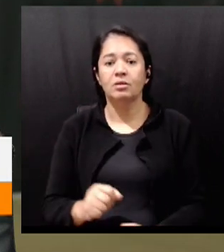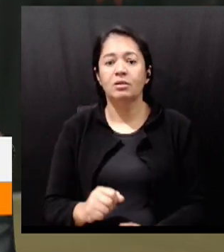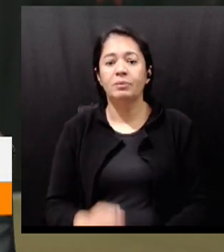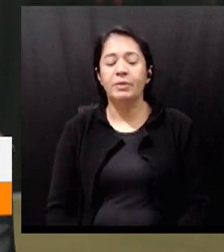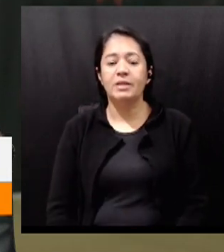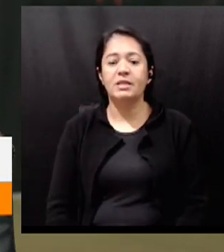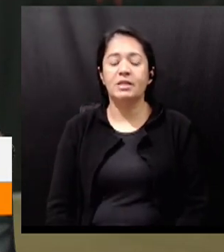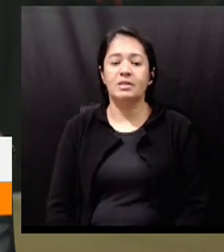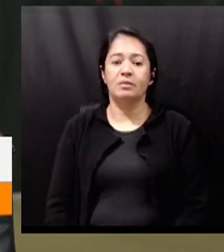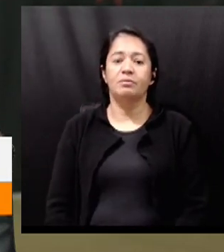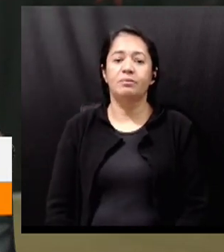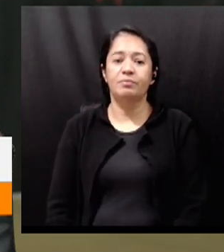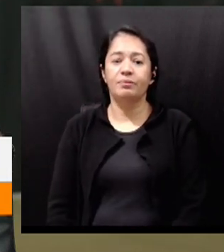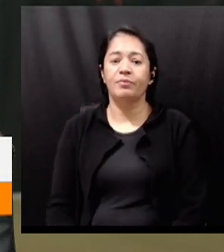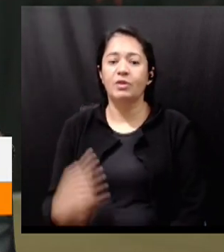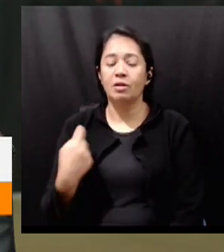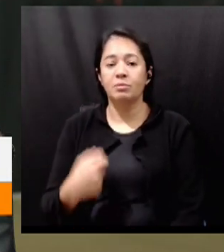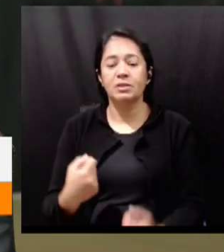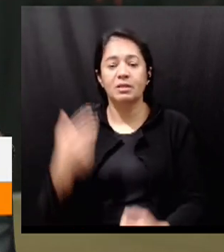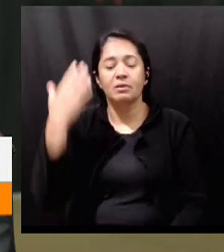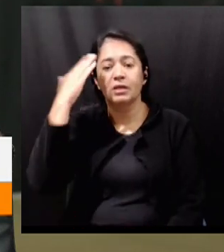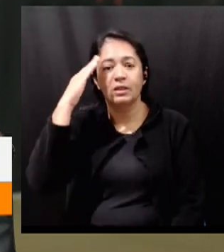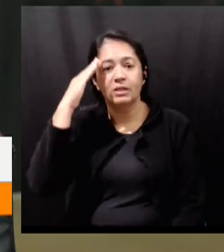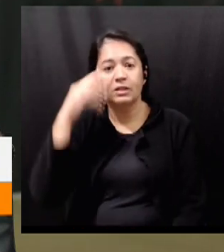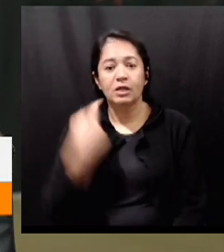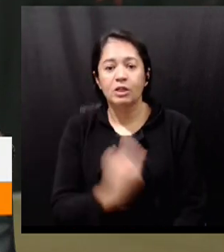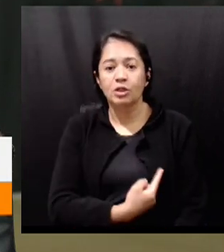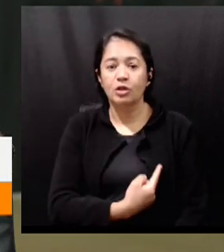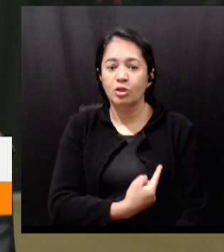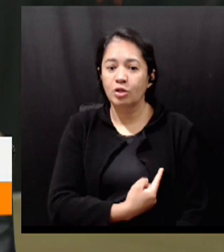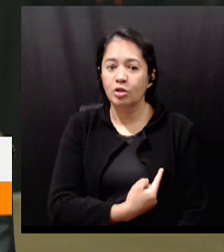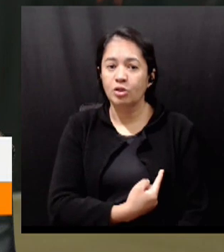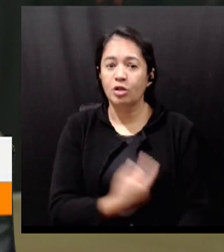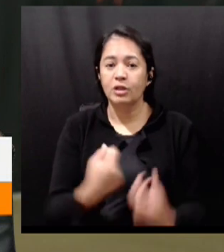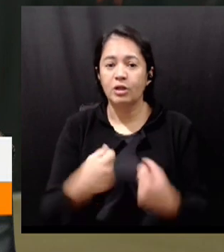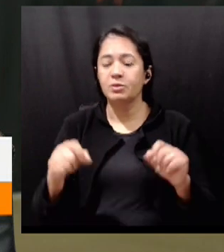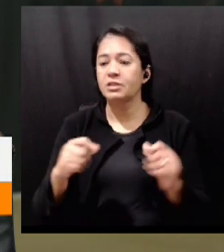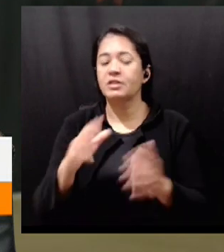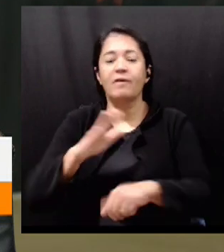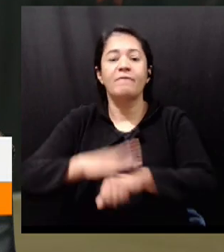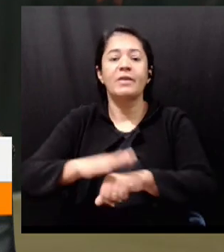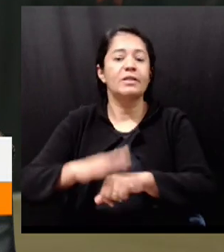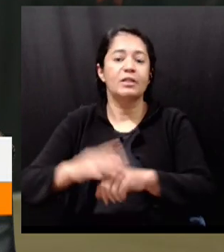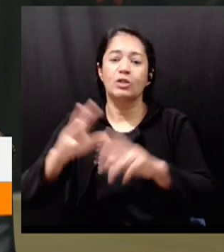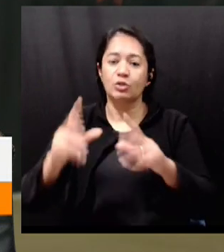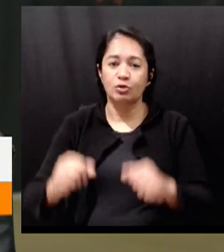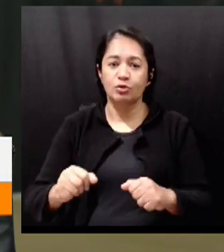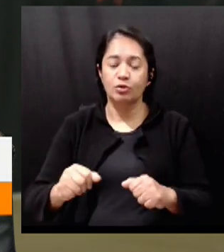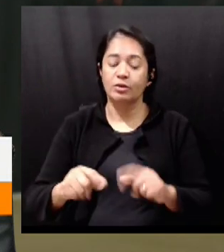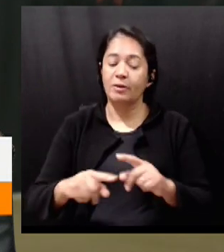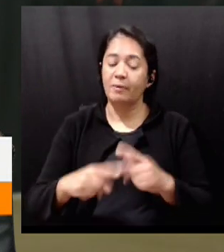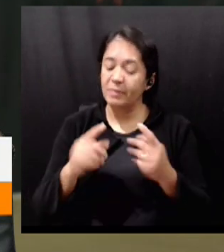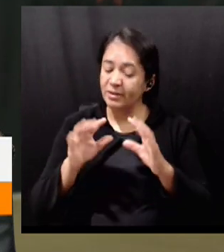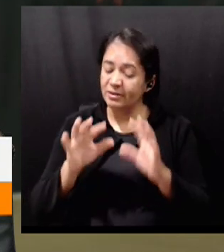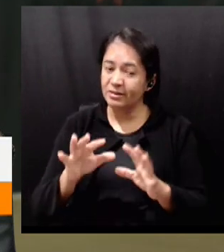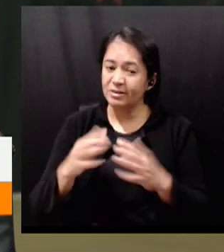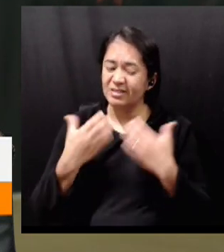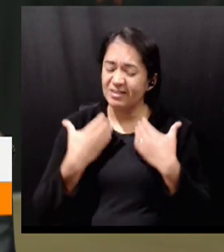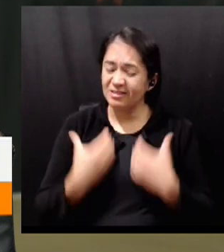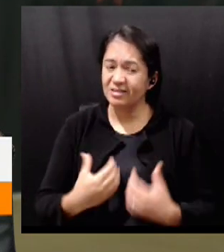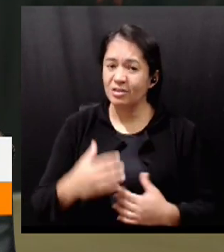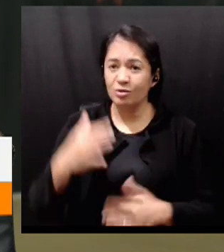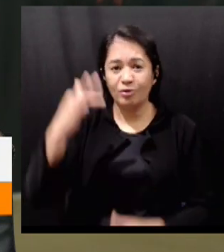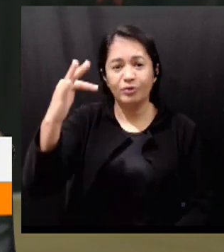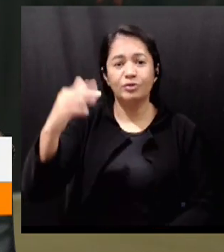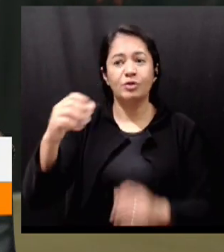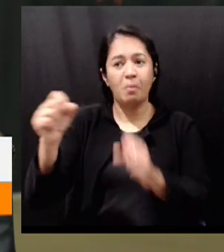possa entender que a gente não precisa dar conta de tudo e que essa sobrecarga lá na frente ela pode nos adoecer. E